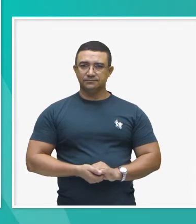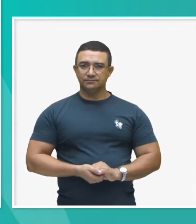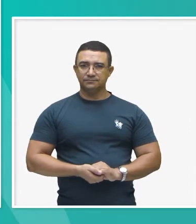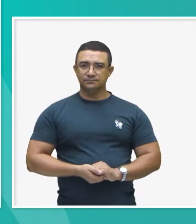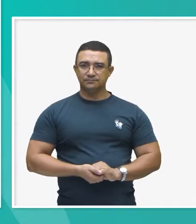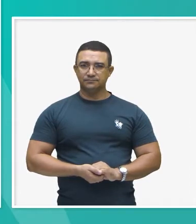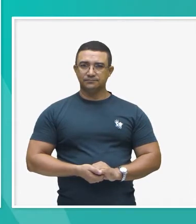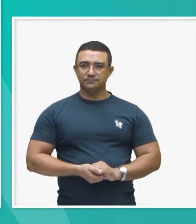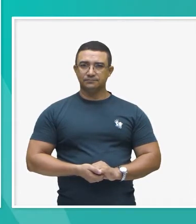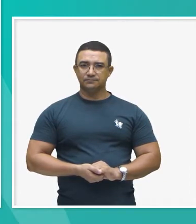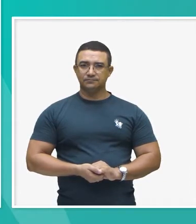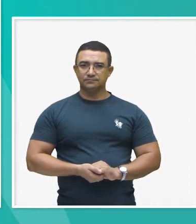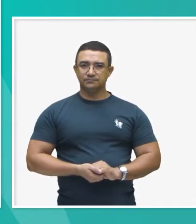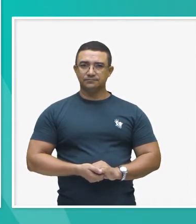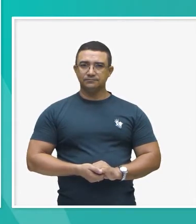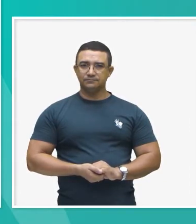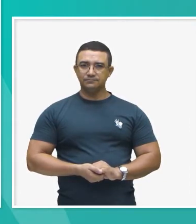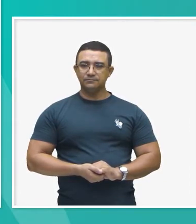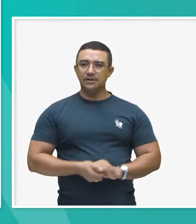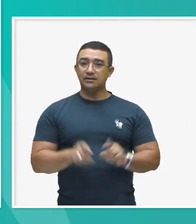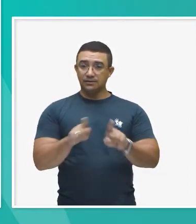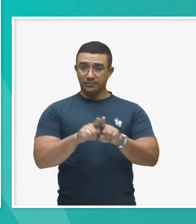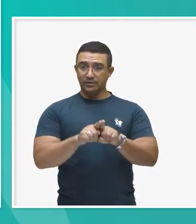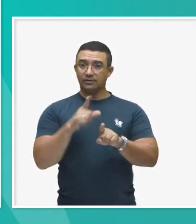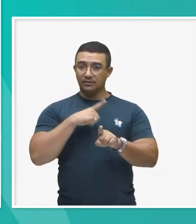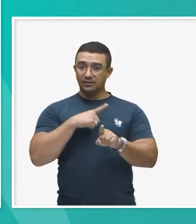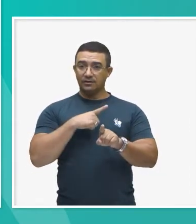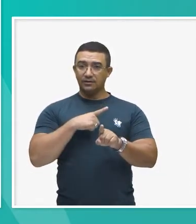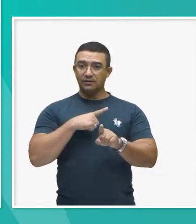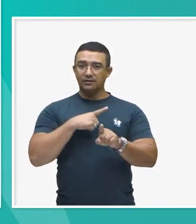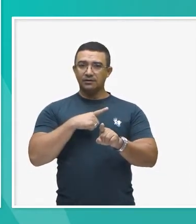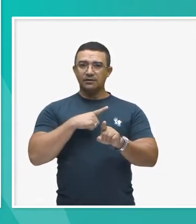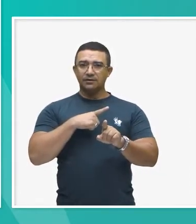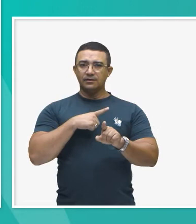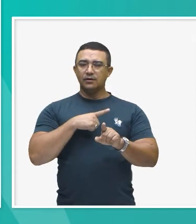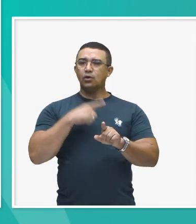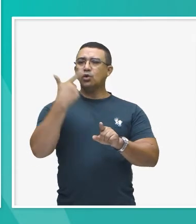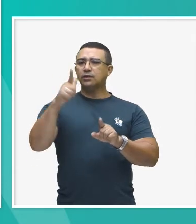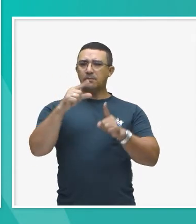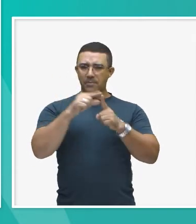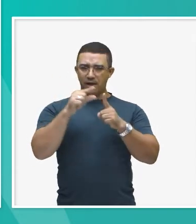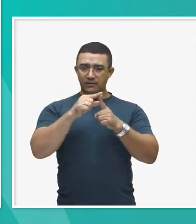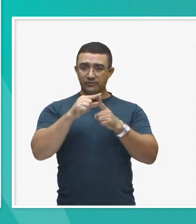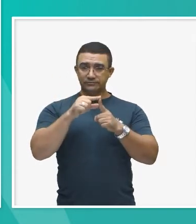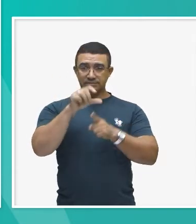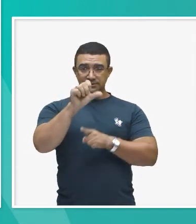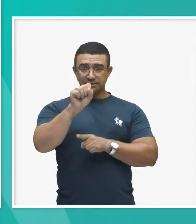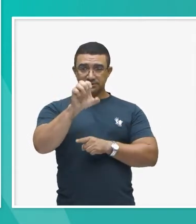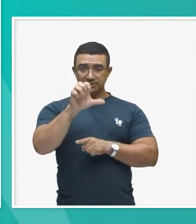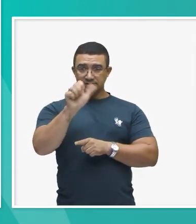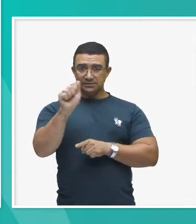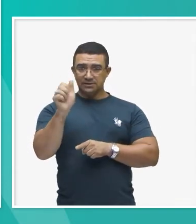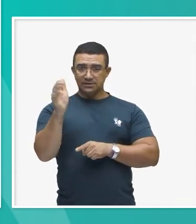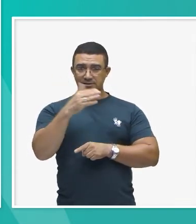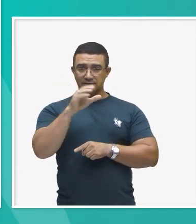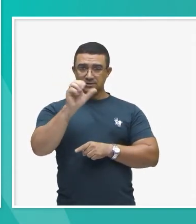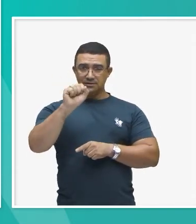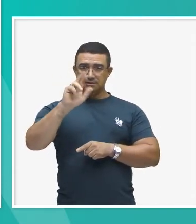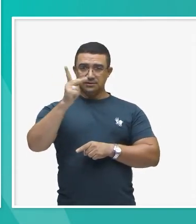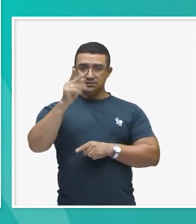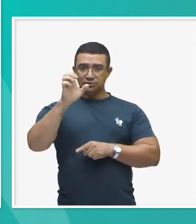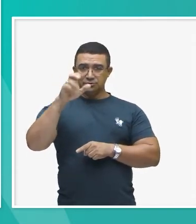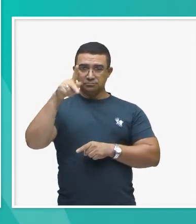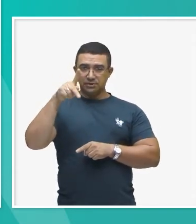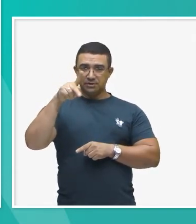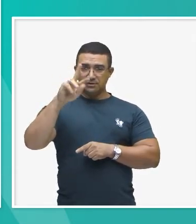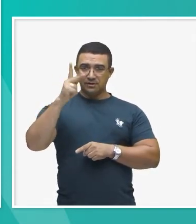Ok, gente? Então, eu tenho agora outra palavra, que é o Sea Shepherd.